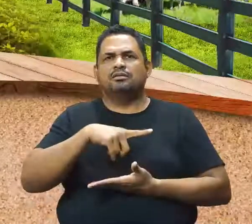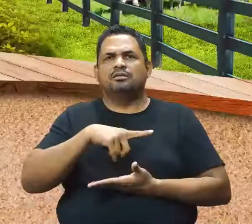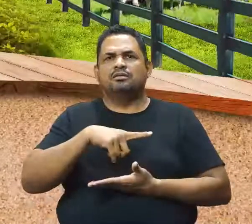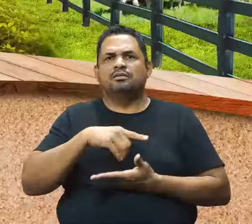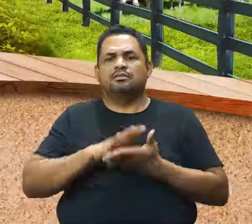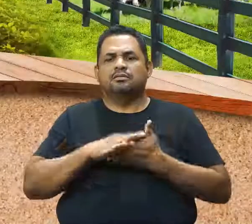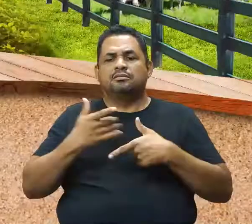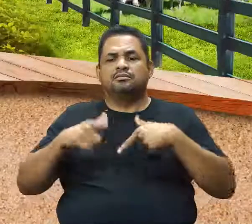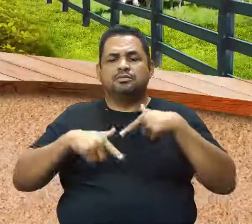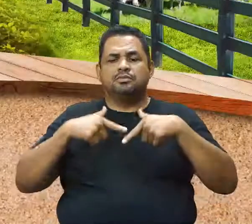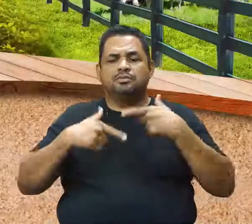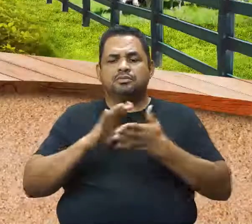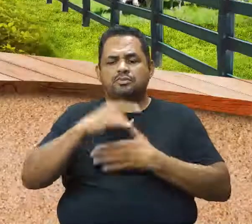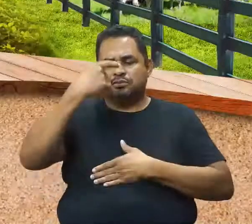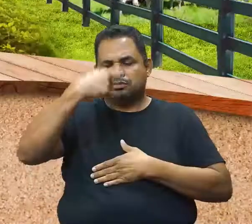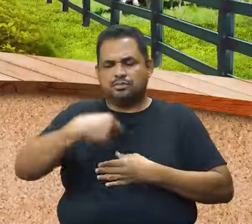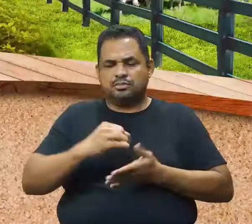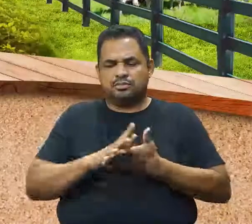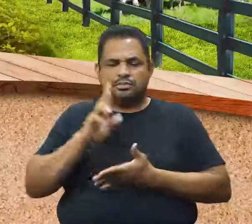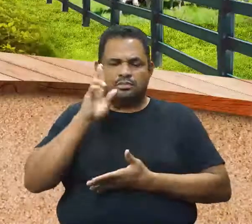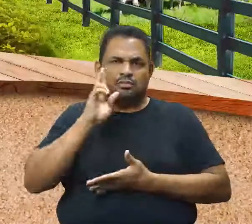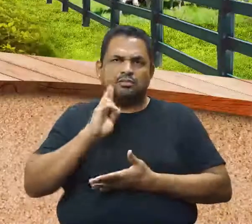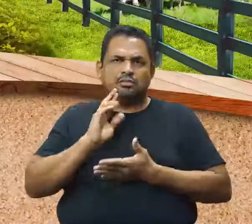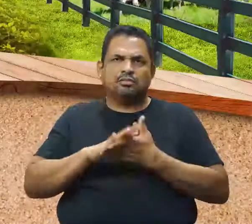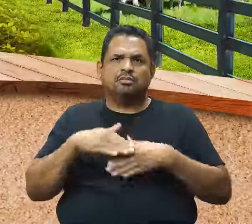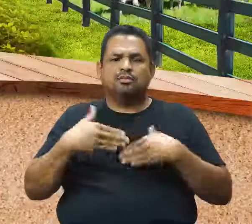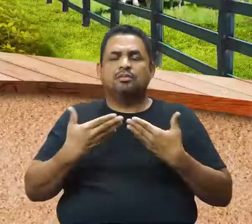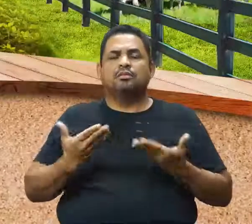pitaia que estão crescendo aqui no estado de Rondônia, na